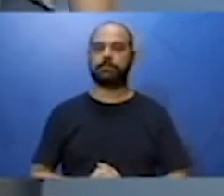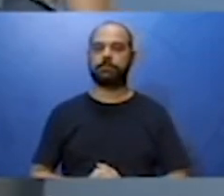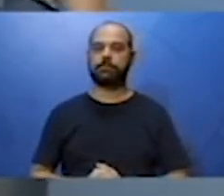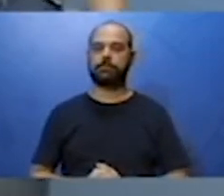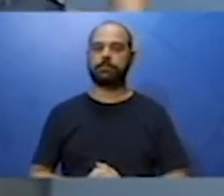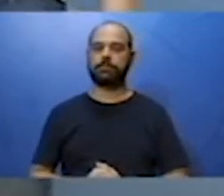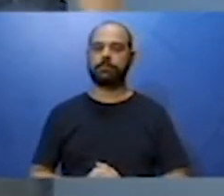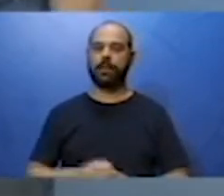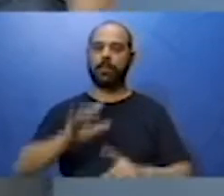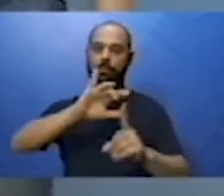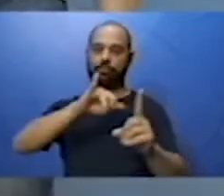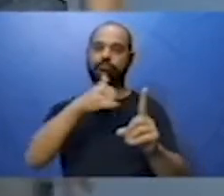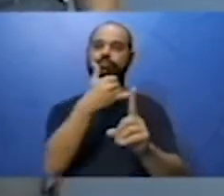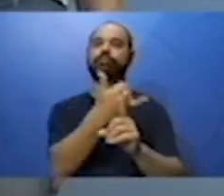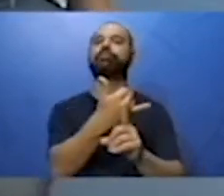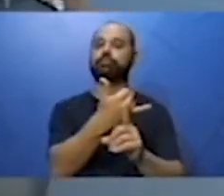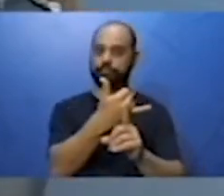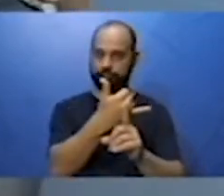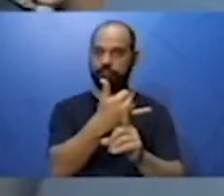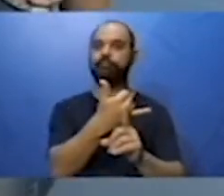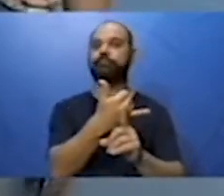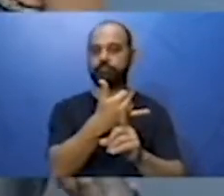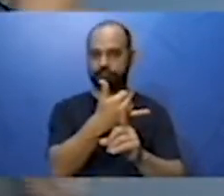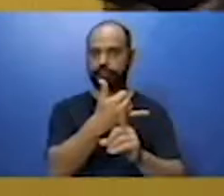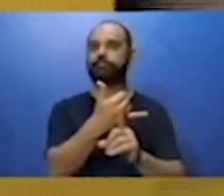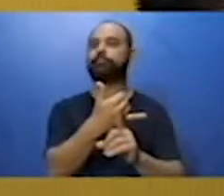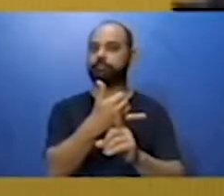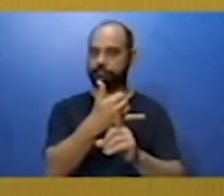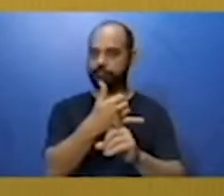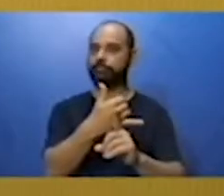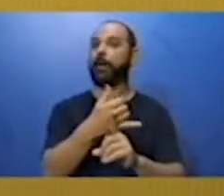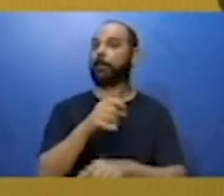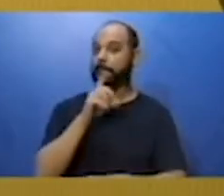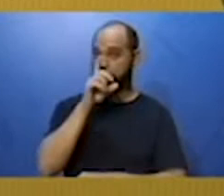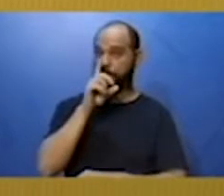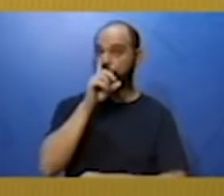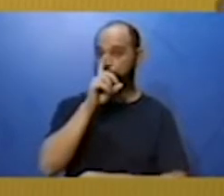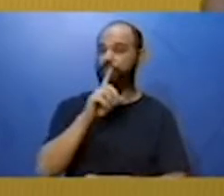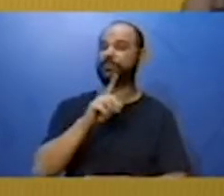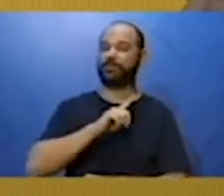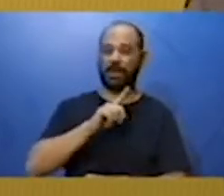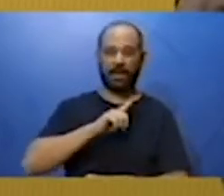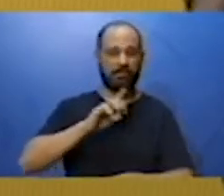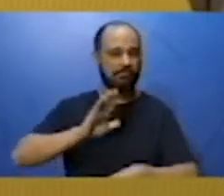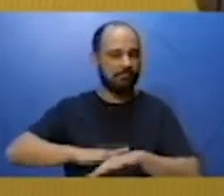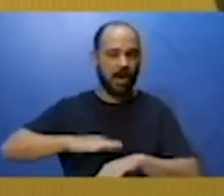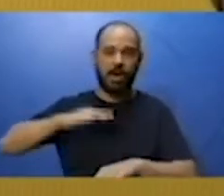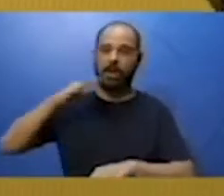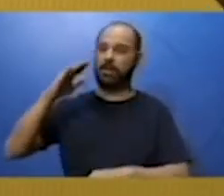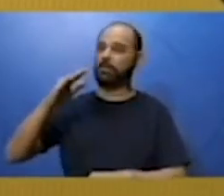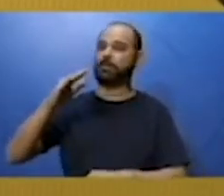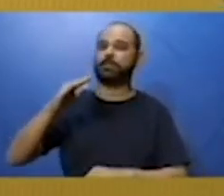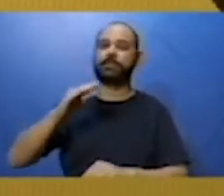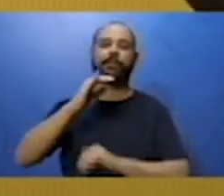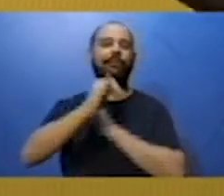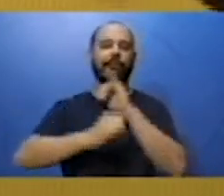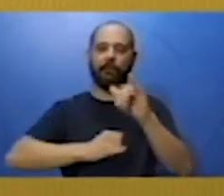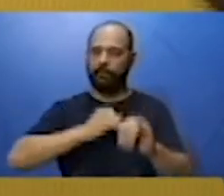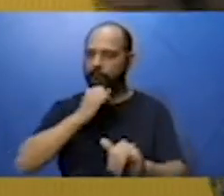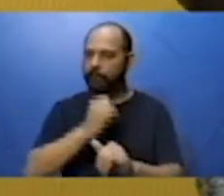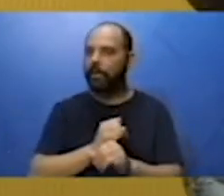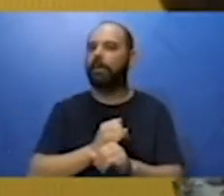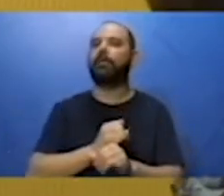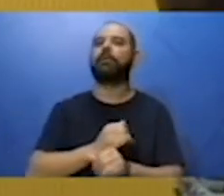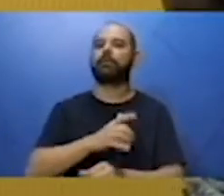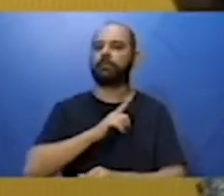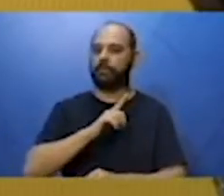O bullying é um importante fator de risco também, e ele está acontecendo cada vez mais, inclusive pela internet, que aí até a